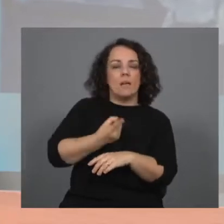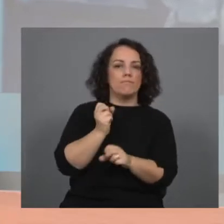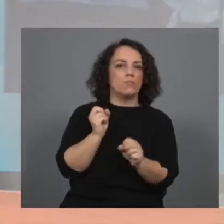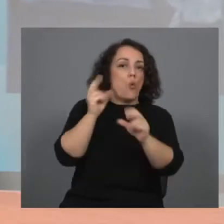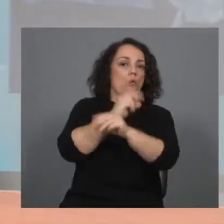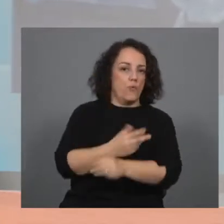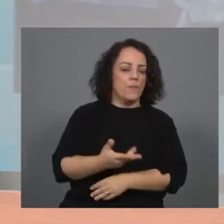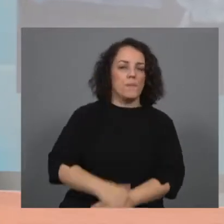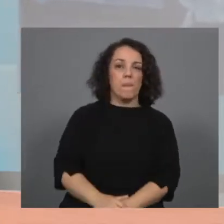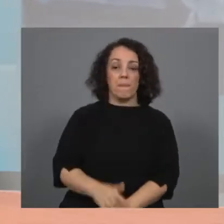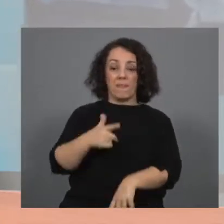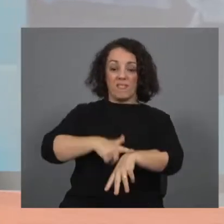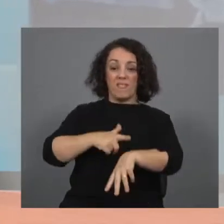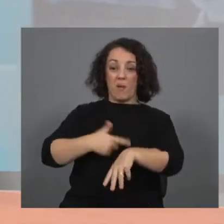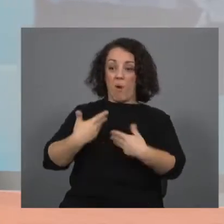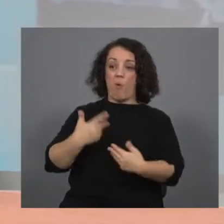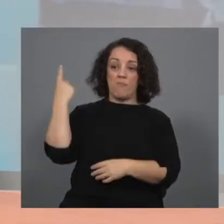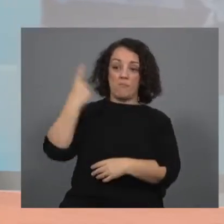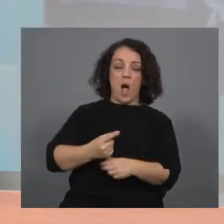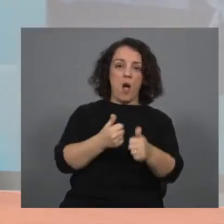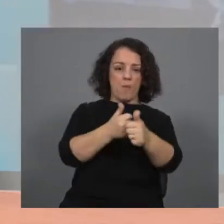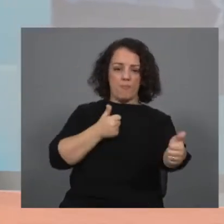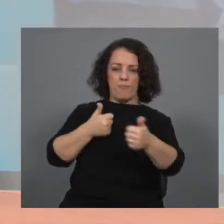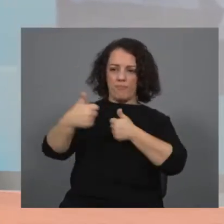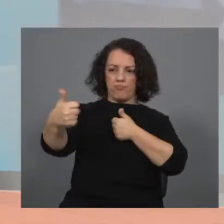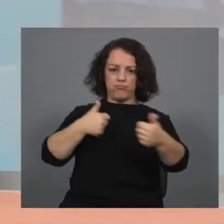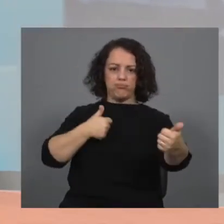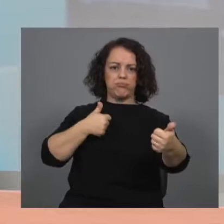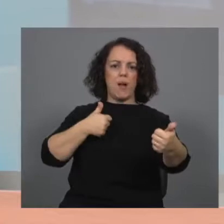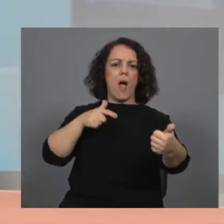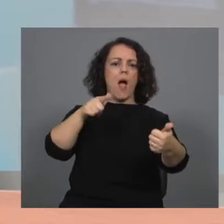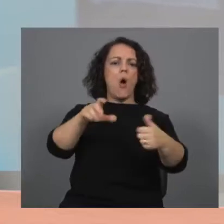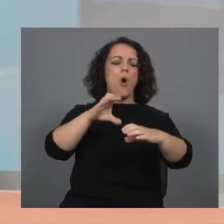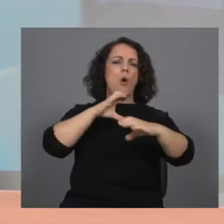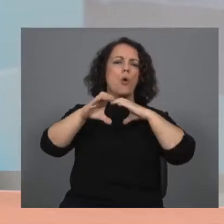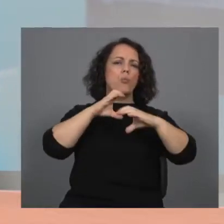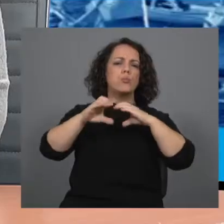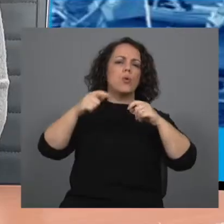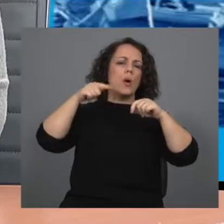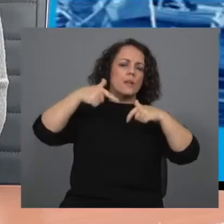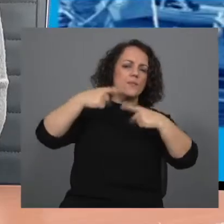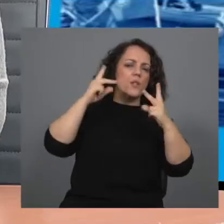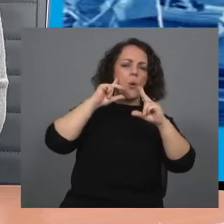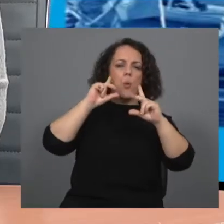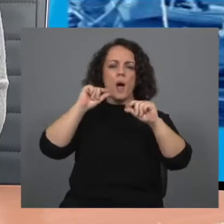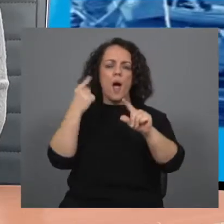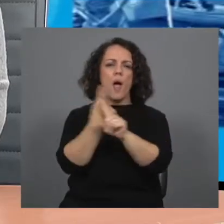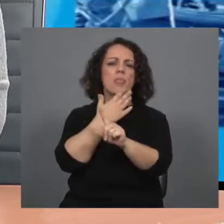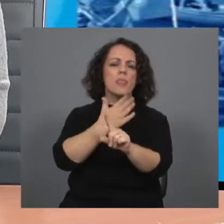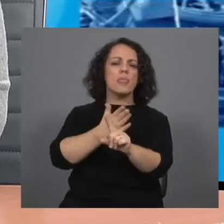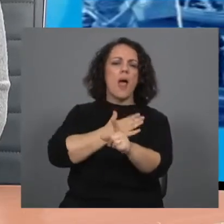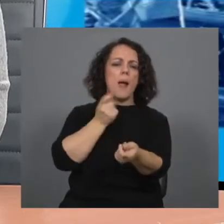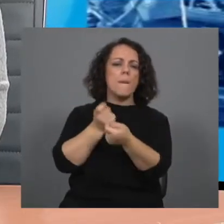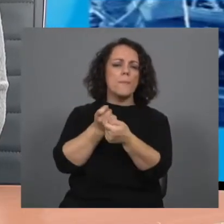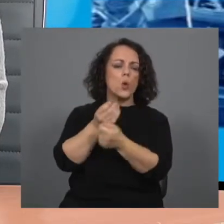físico, que proximidade podemos construir através dos média? Gostava de pegar no que acabaste de dizer, em tempos que obrigam ao